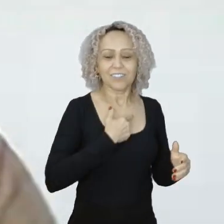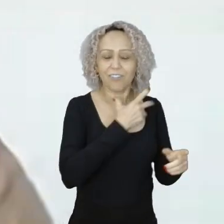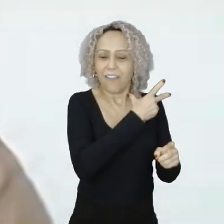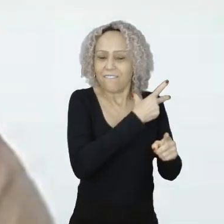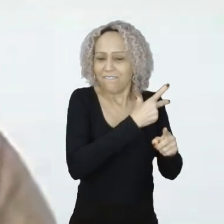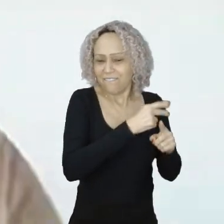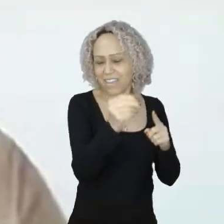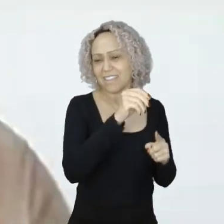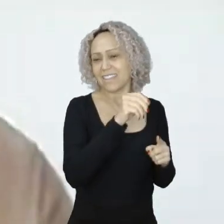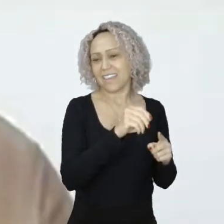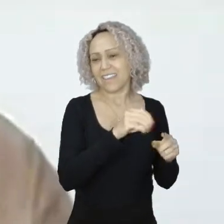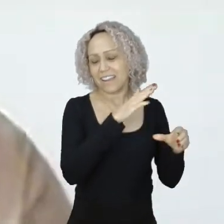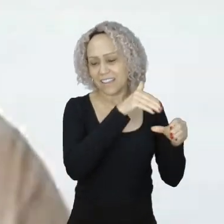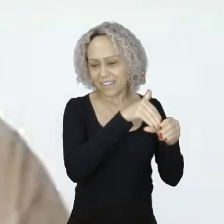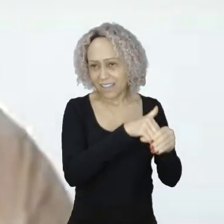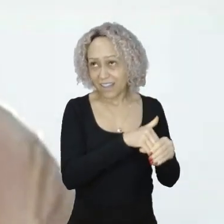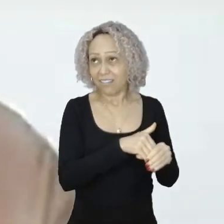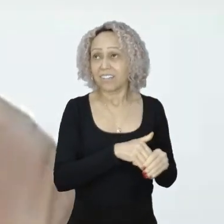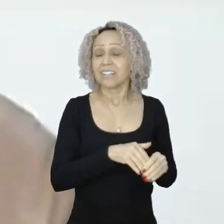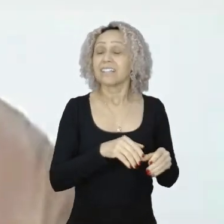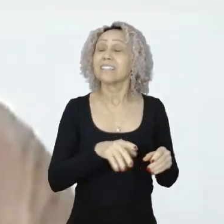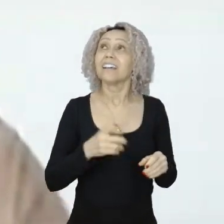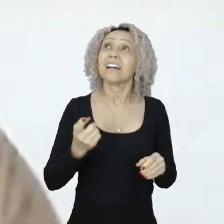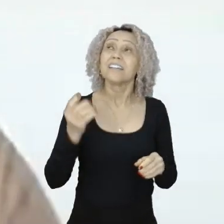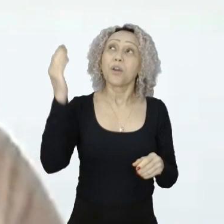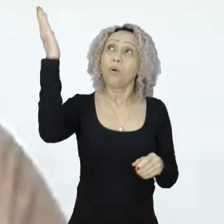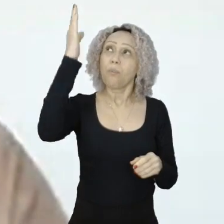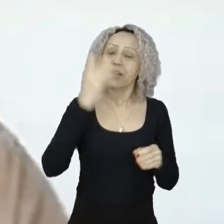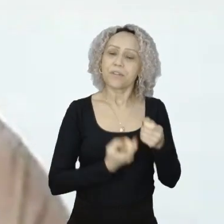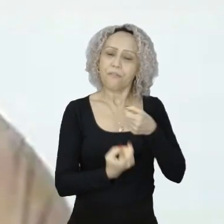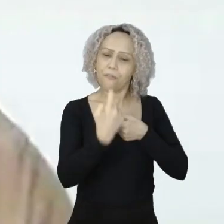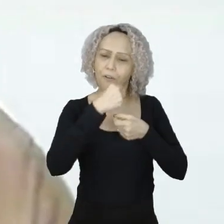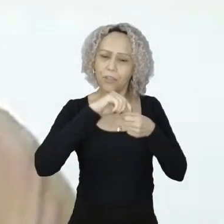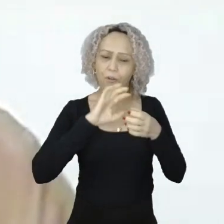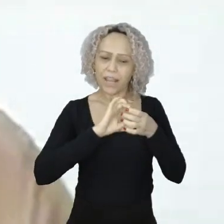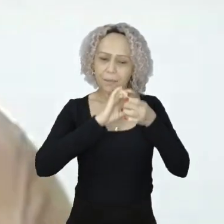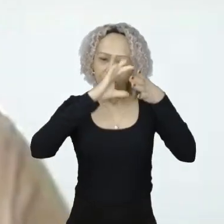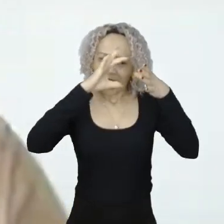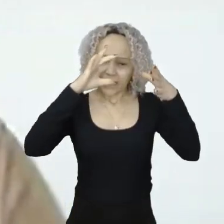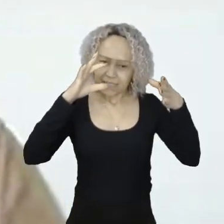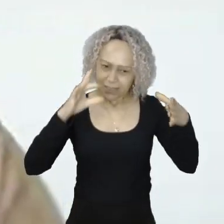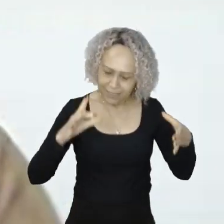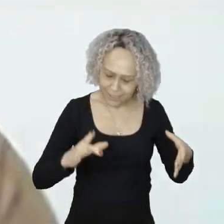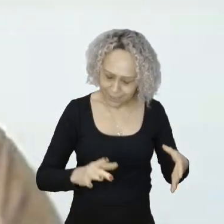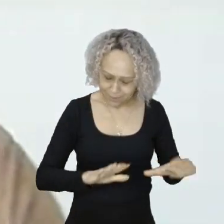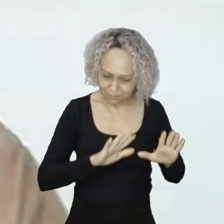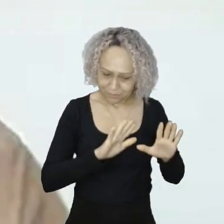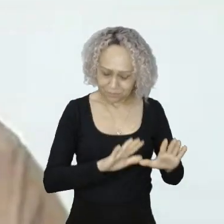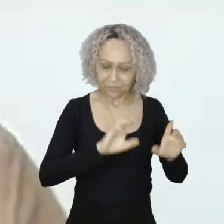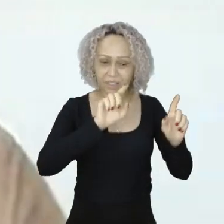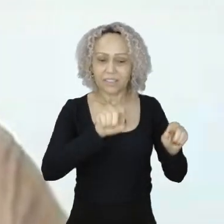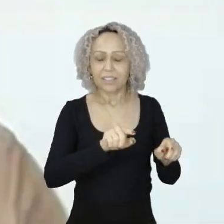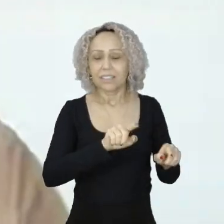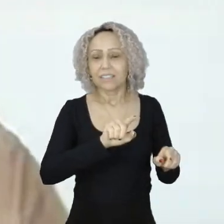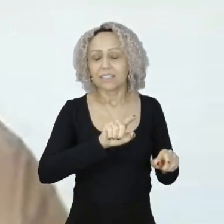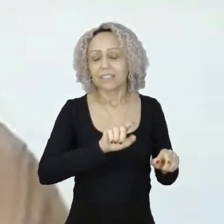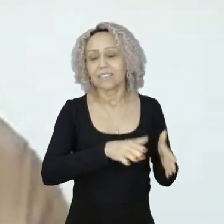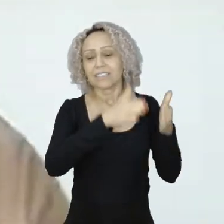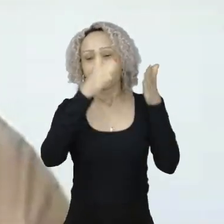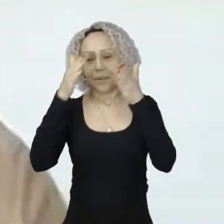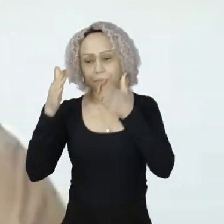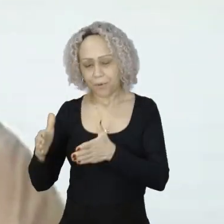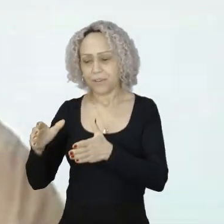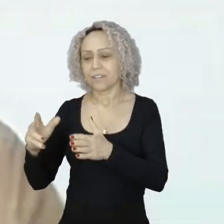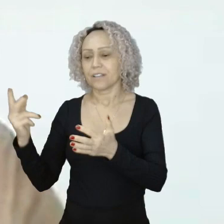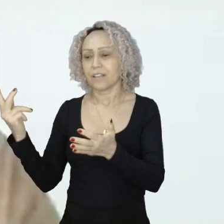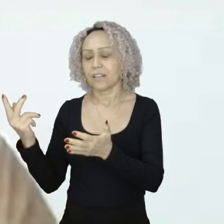a democracia no nosso país e estar participando desse processo de reconstrução do nosso país. Você sabe que eu sou